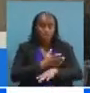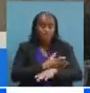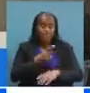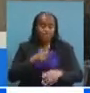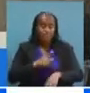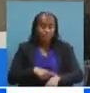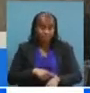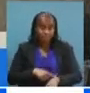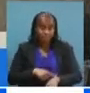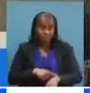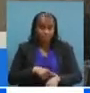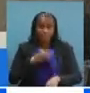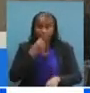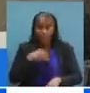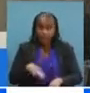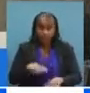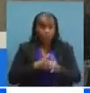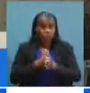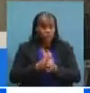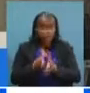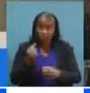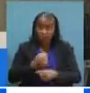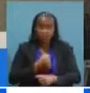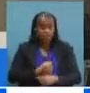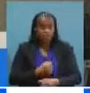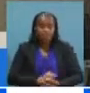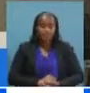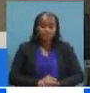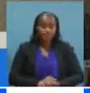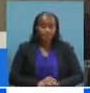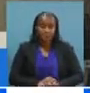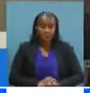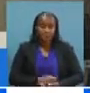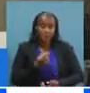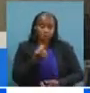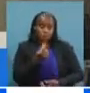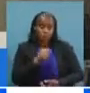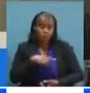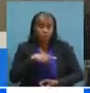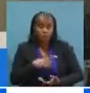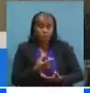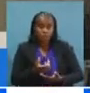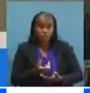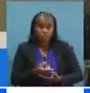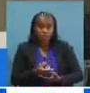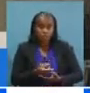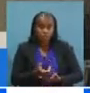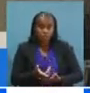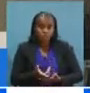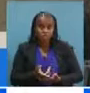pedra obrigados a ir embora discutido muito obrigado pela lembrança de um